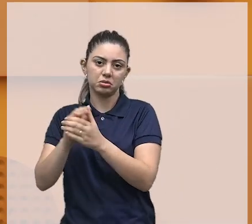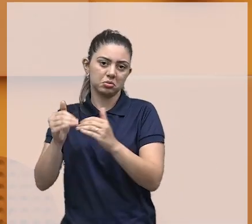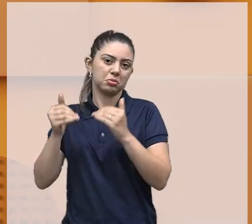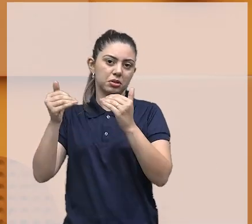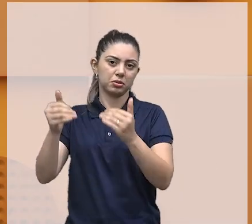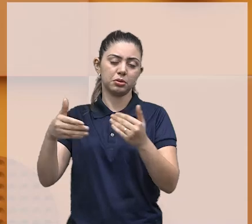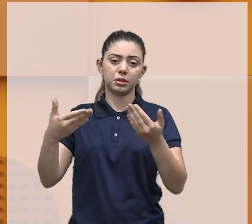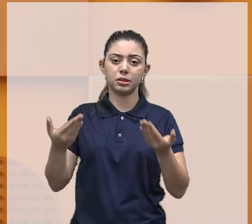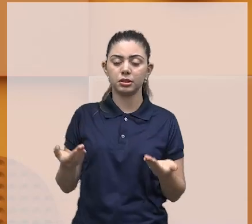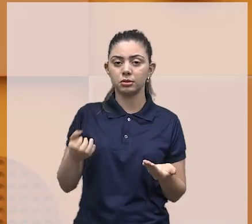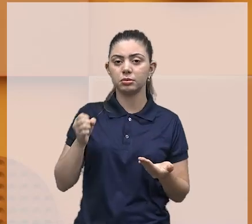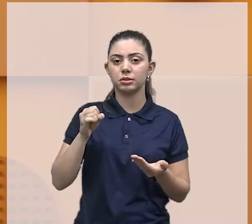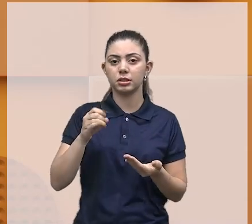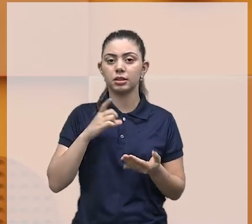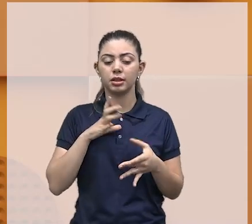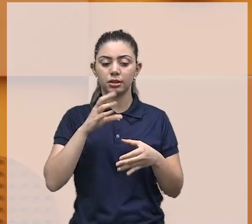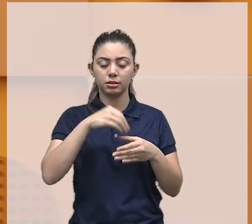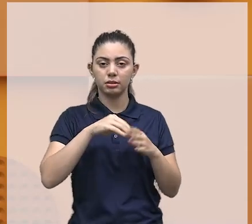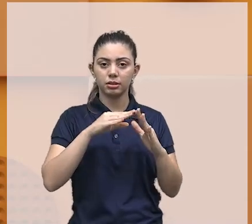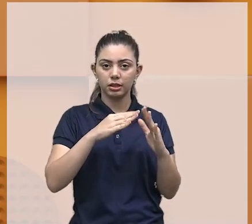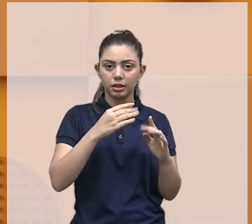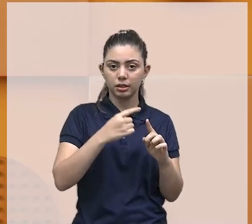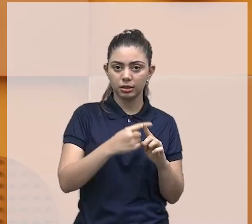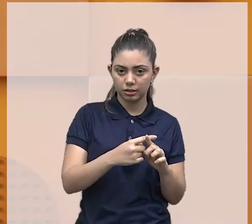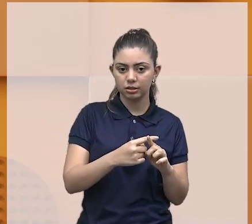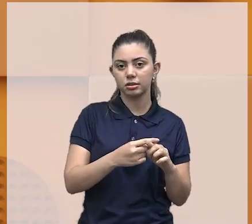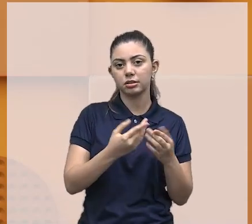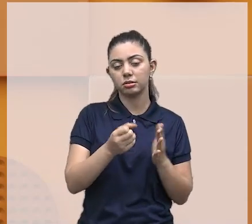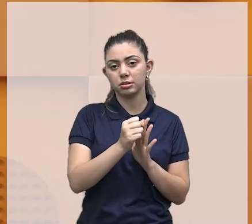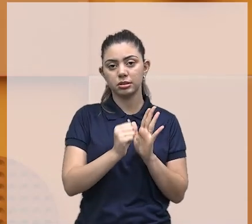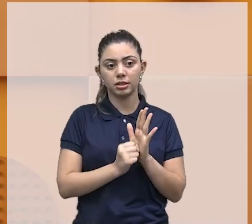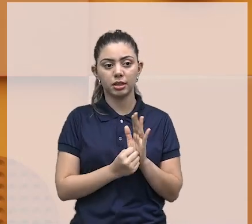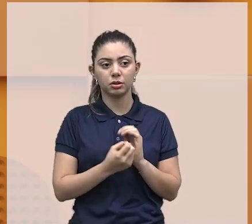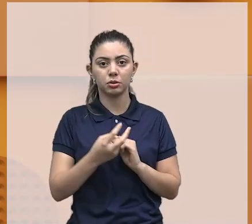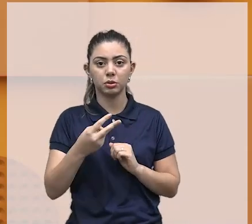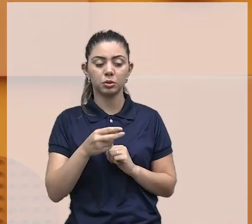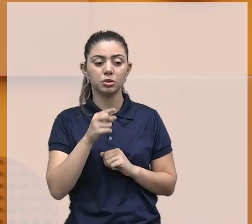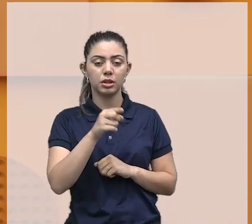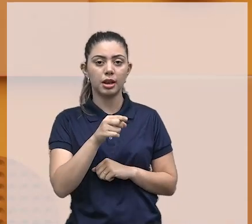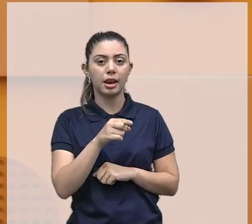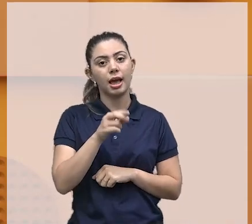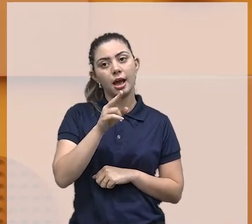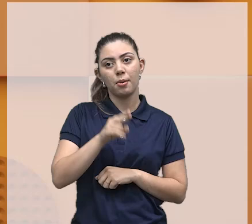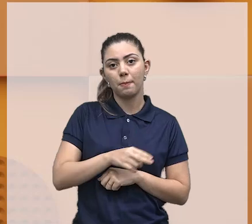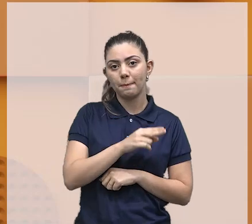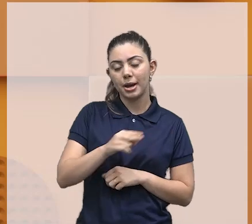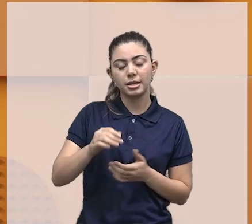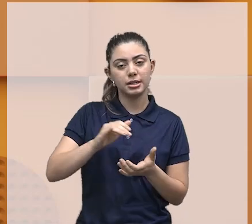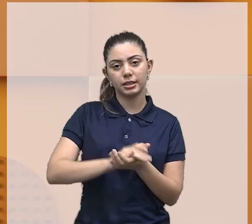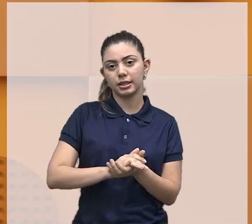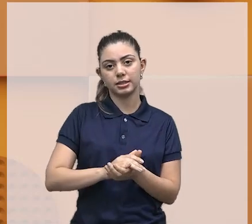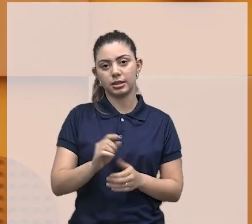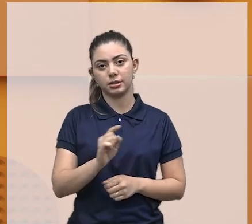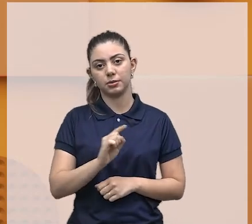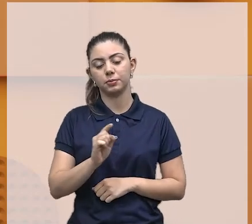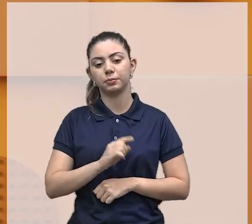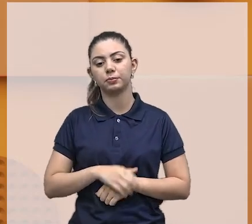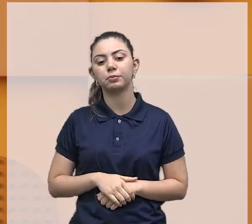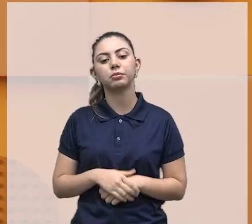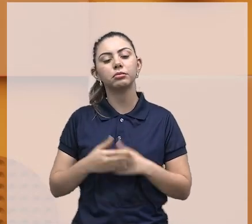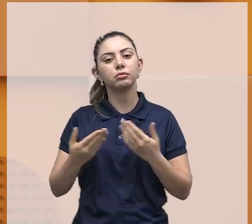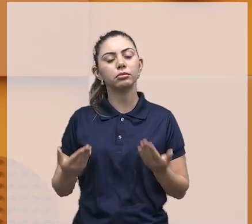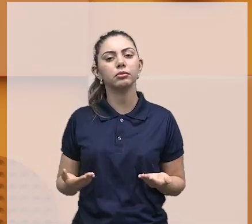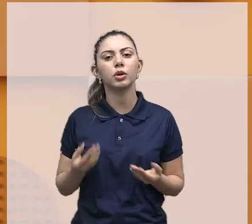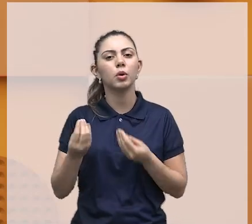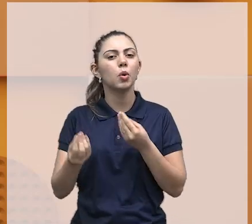eles são membros da igreja, desde o século II, padres não se casam, tá certo? Então, o que é essa